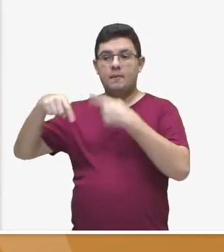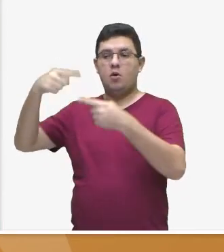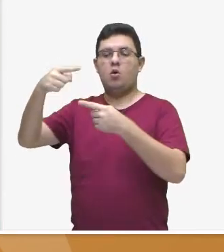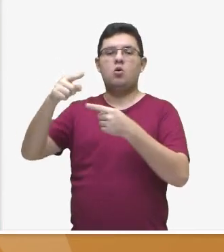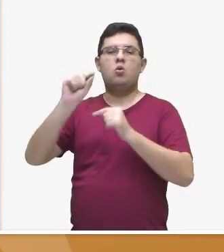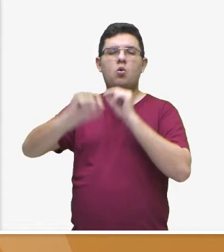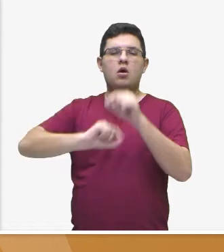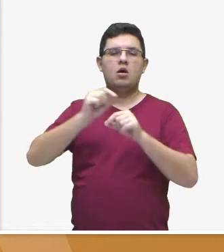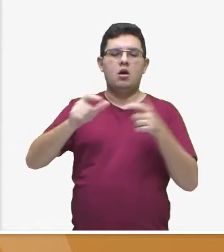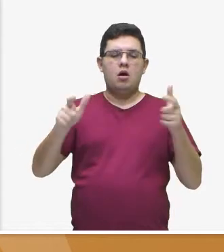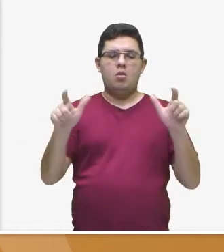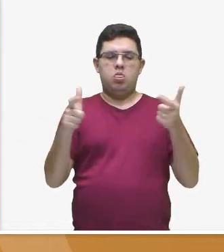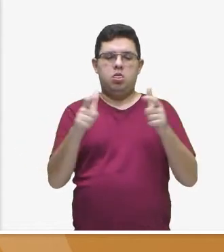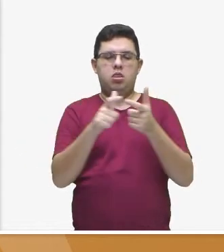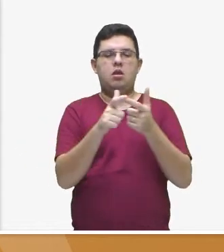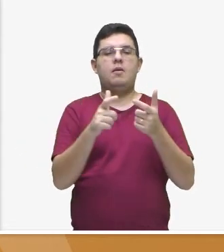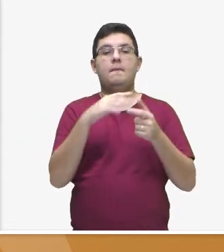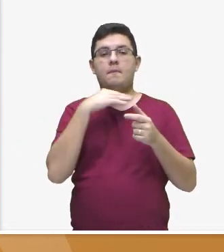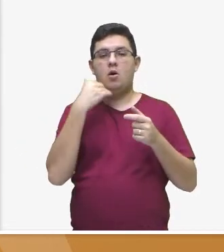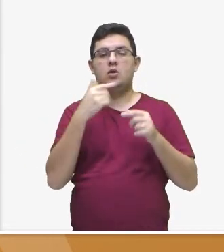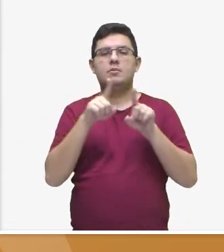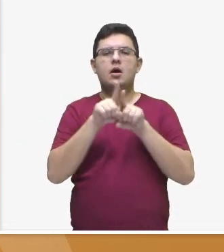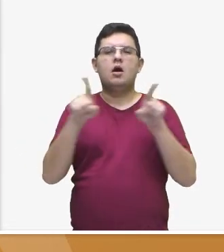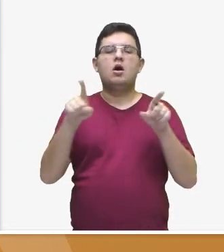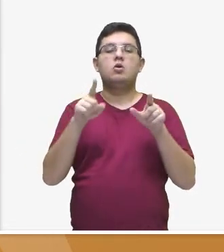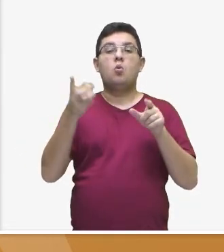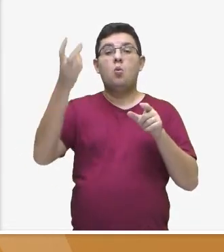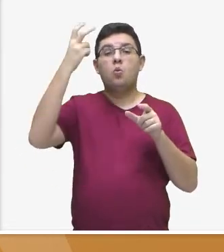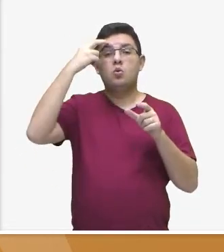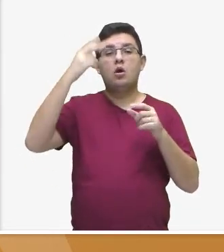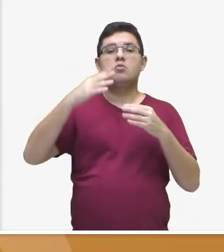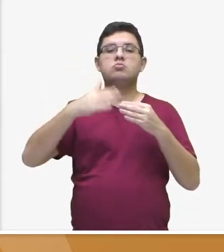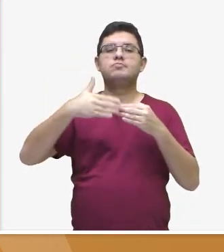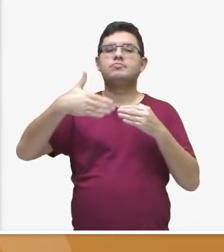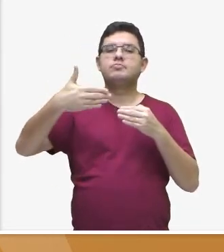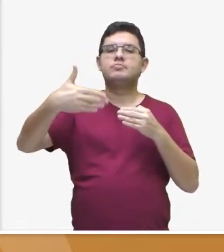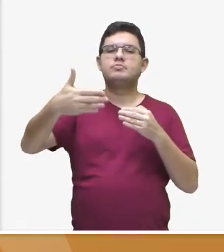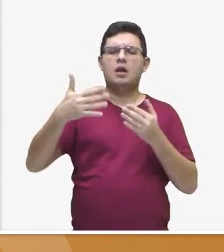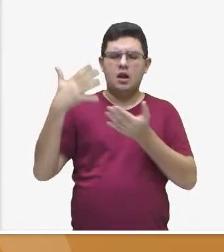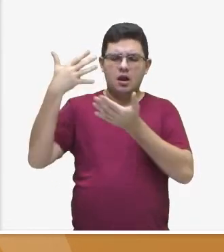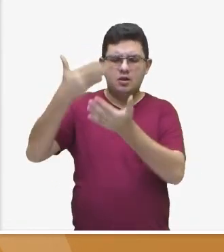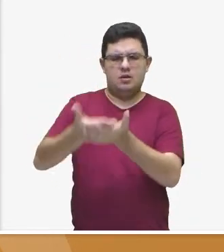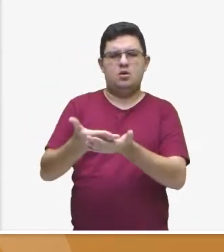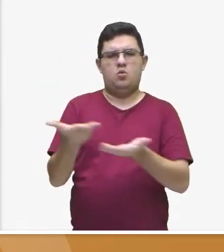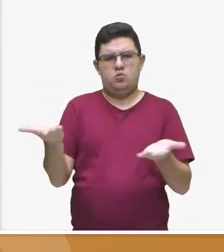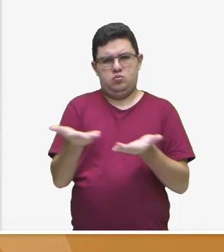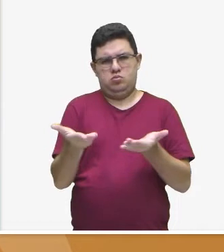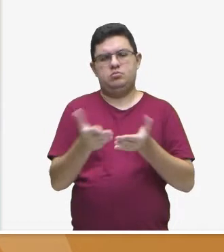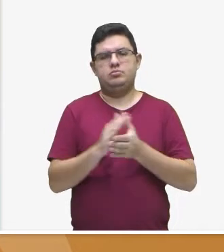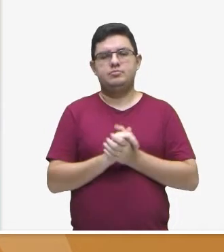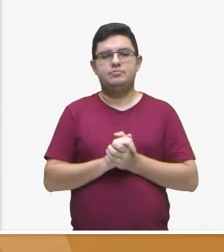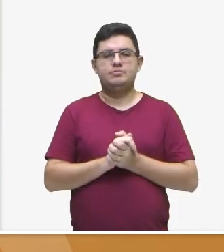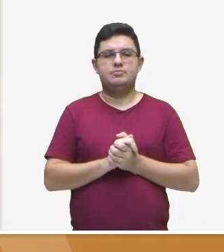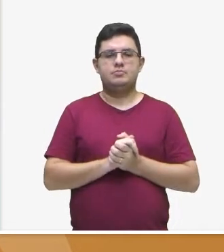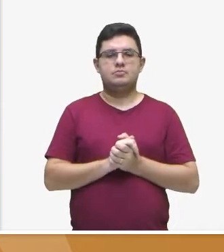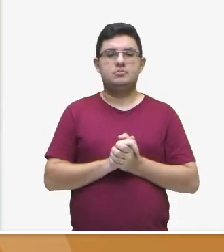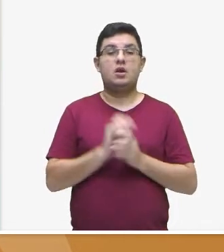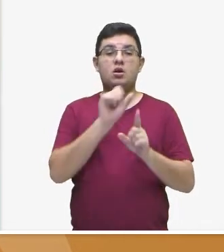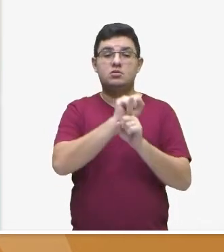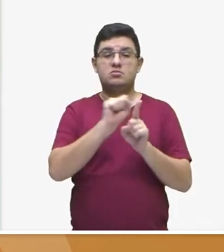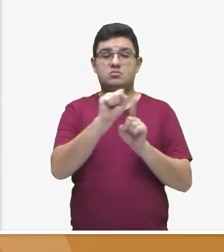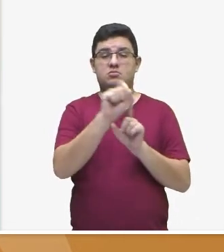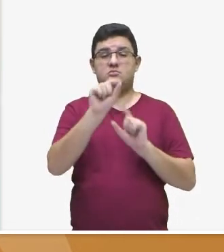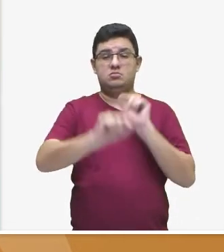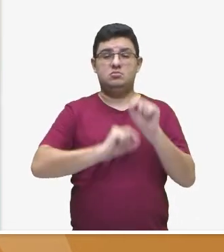nós utilizamos e vivenciamos até hoje. A sociedade indígena contribuiu e tem muito